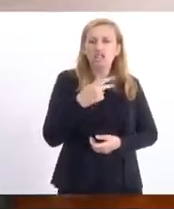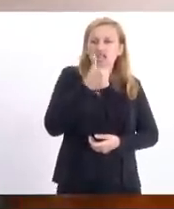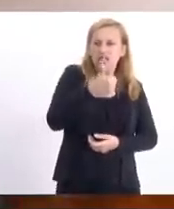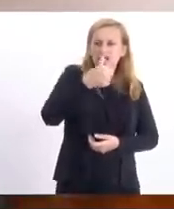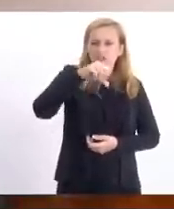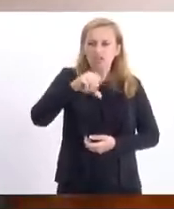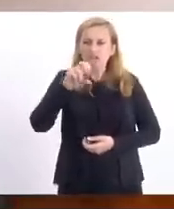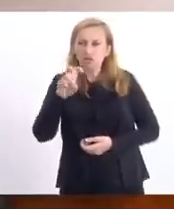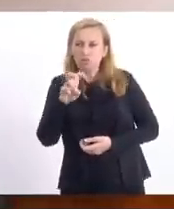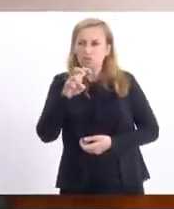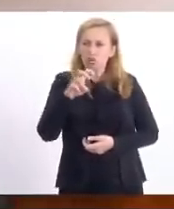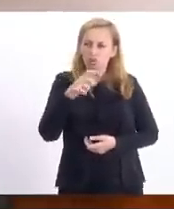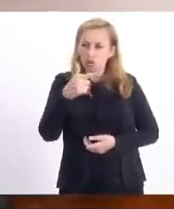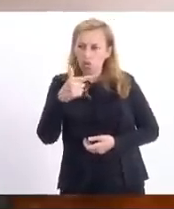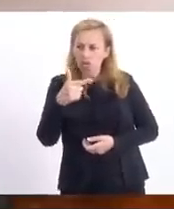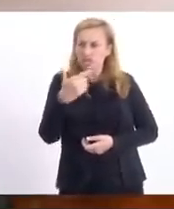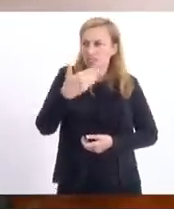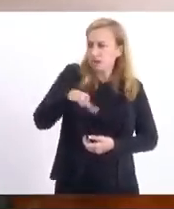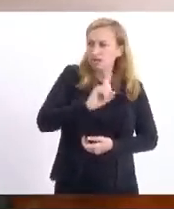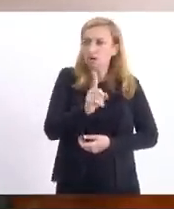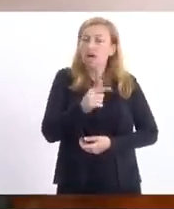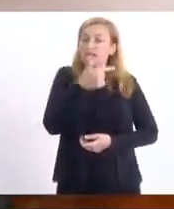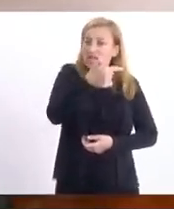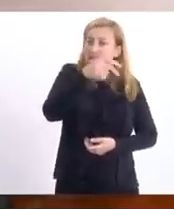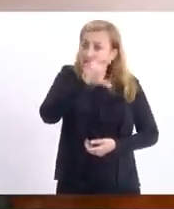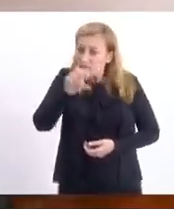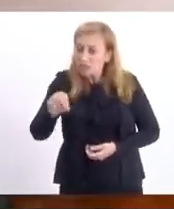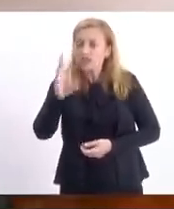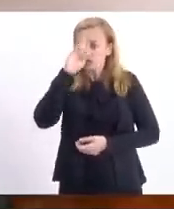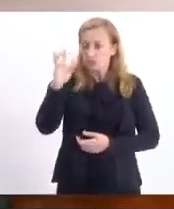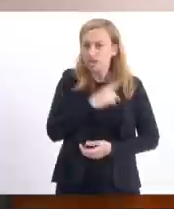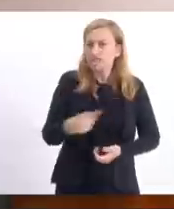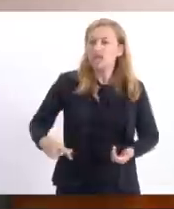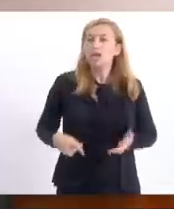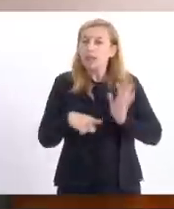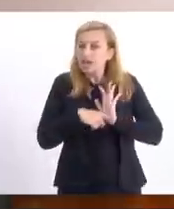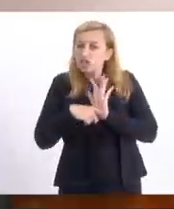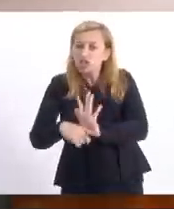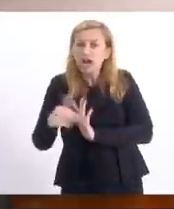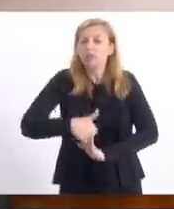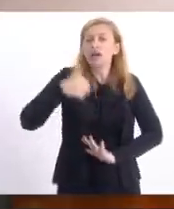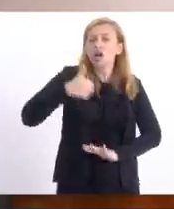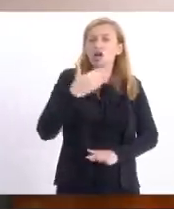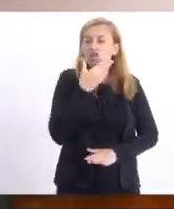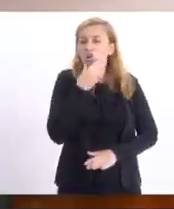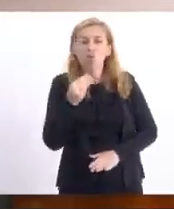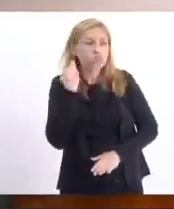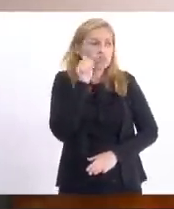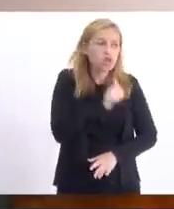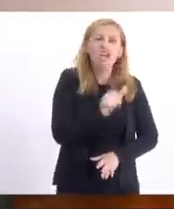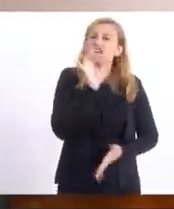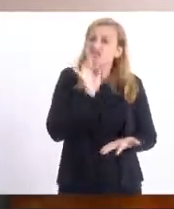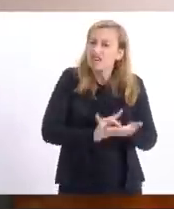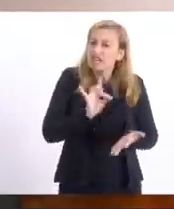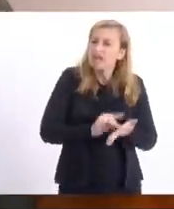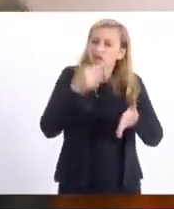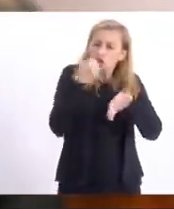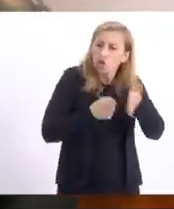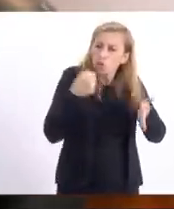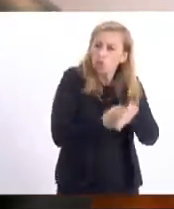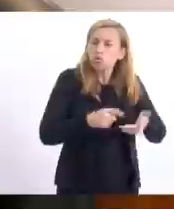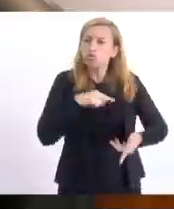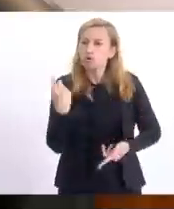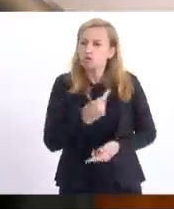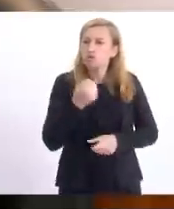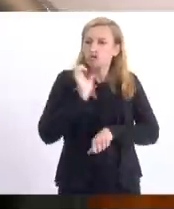e meio, não, mas chegar a 150, senhor presidente. Pelo menos para ajudar a esses homens e mulheres que realmente lutam pelo